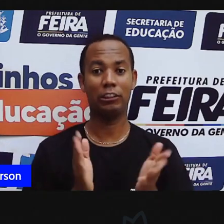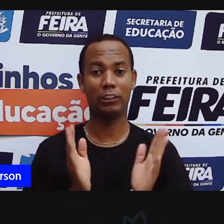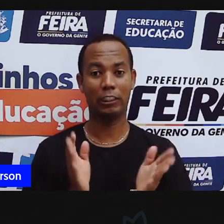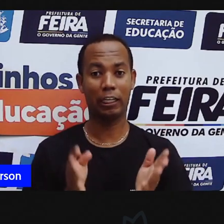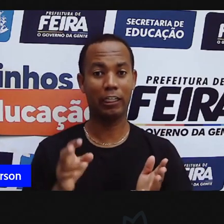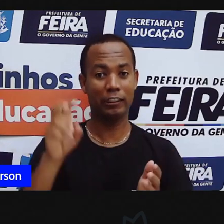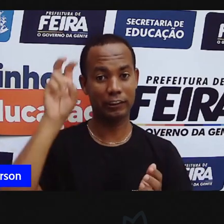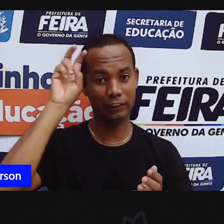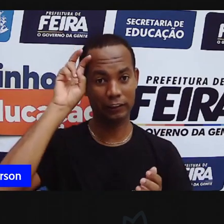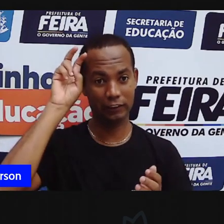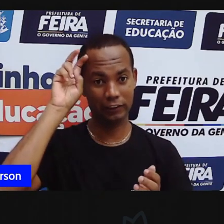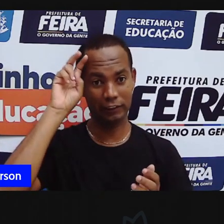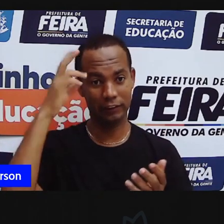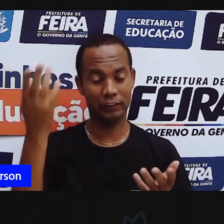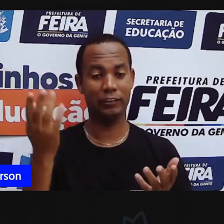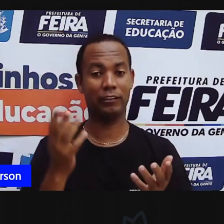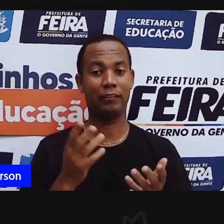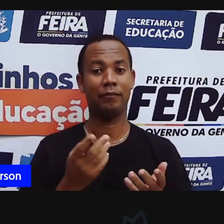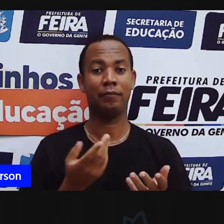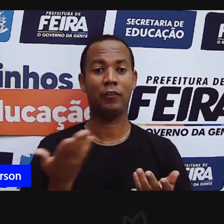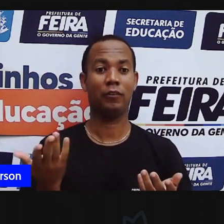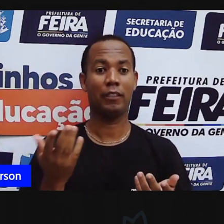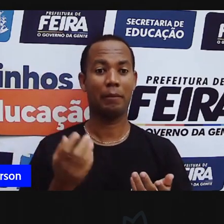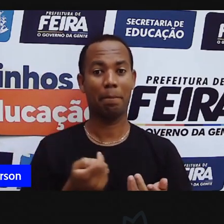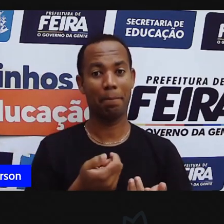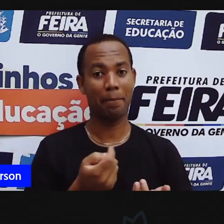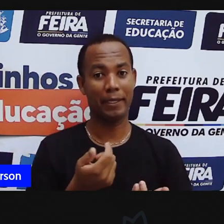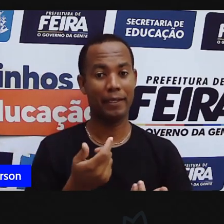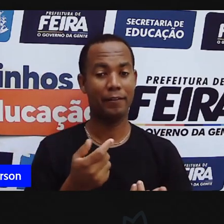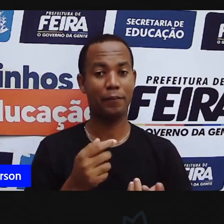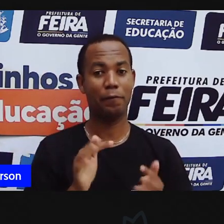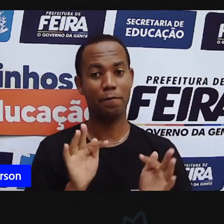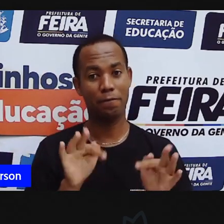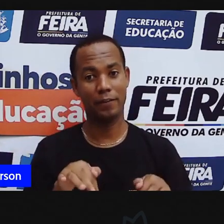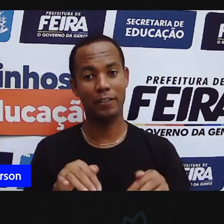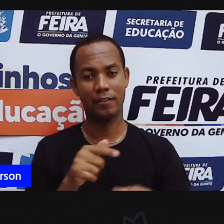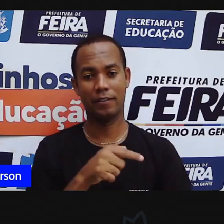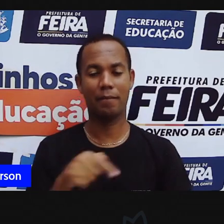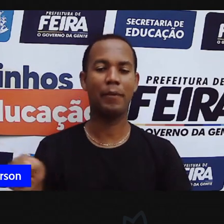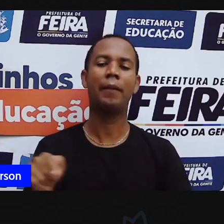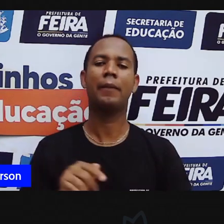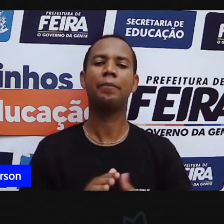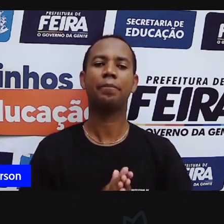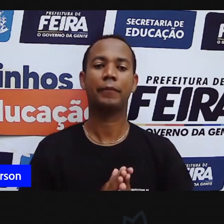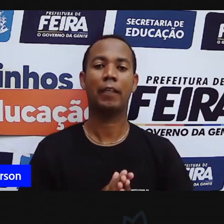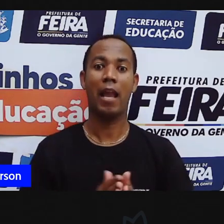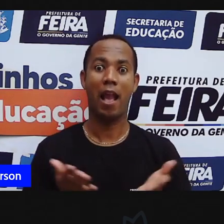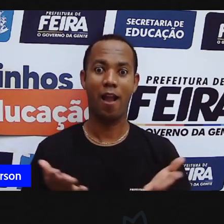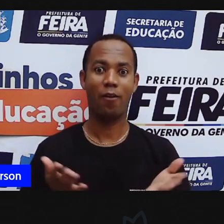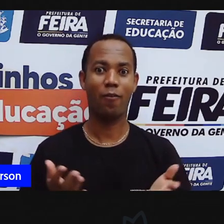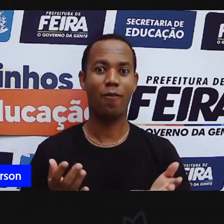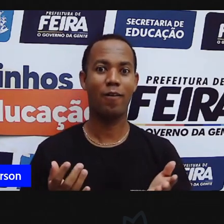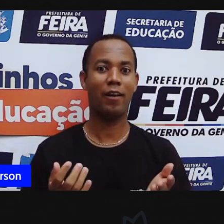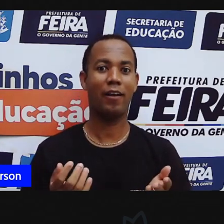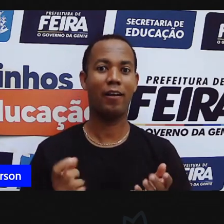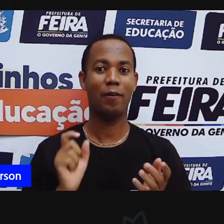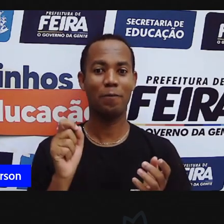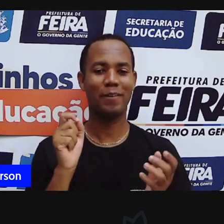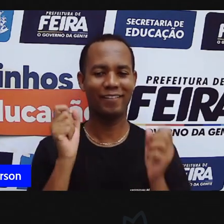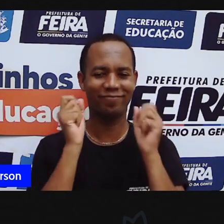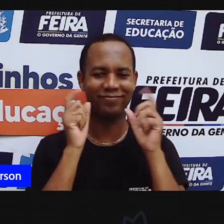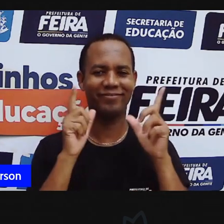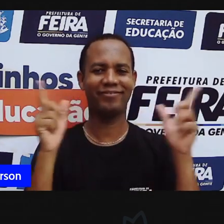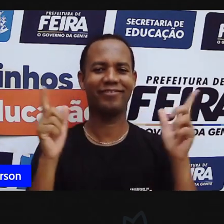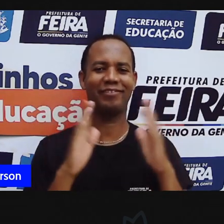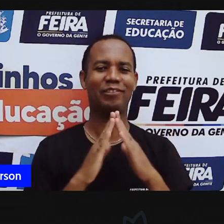tão lá em cima como na segunda, mas estamos aqui firmes e fortes, mas para mais um dia de